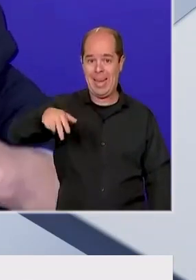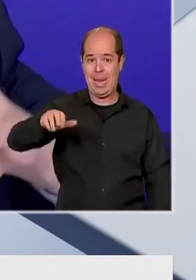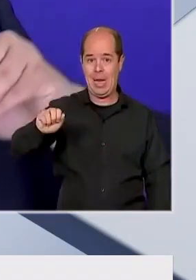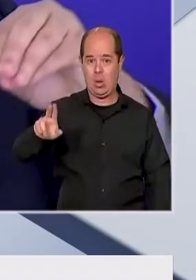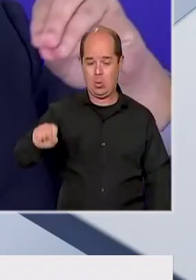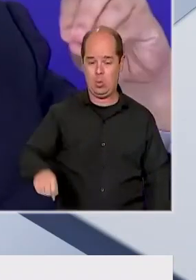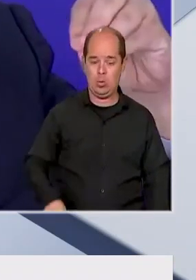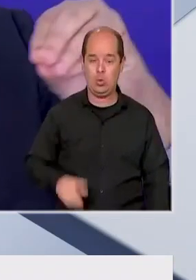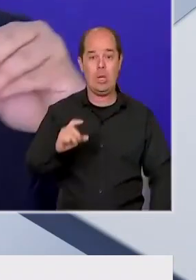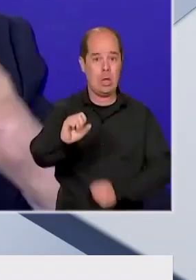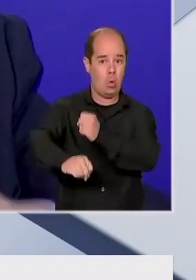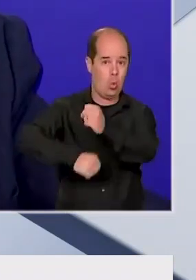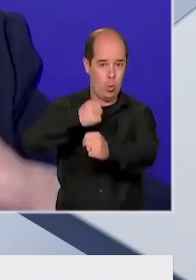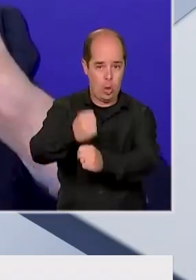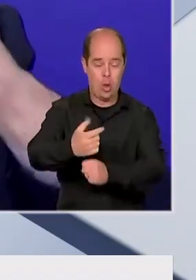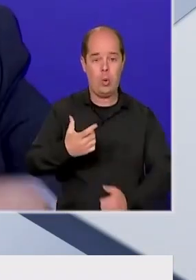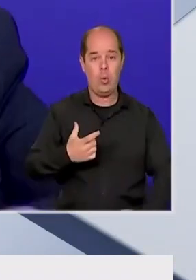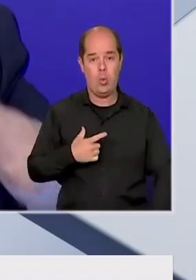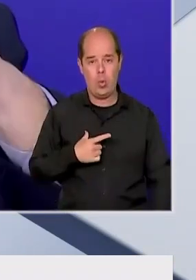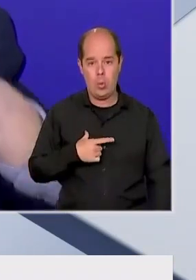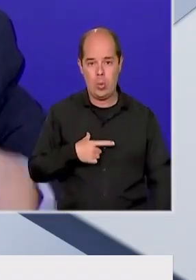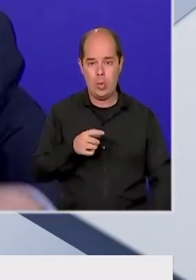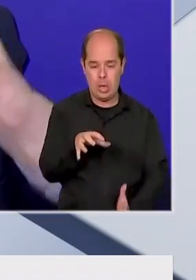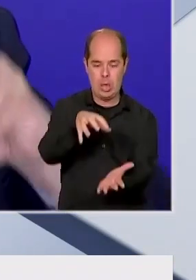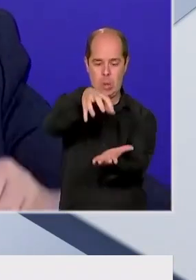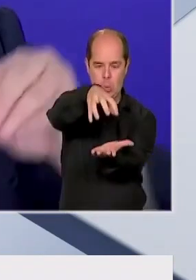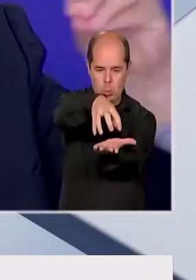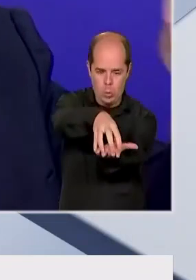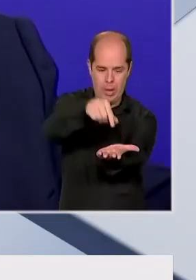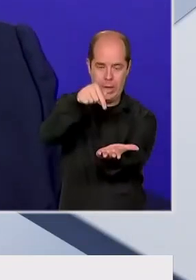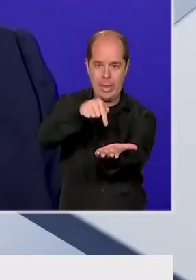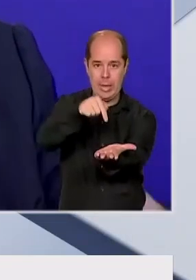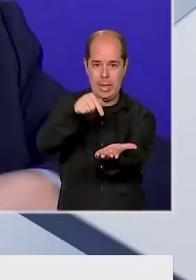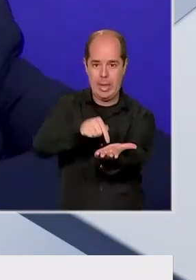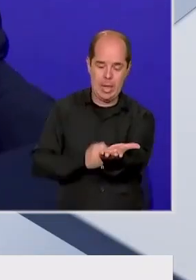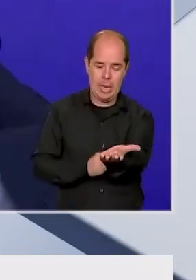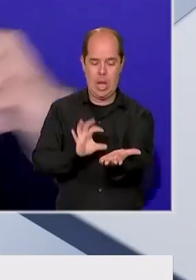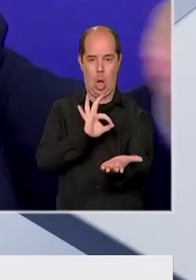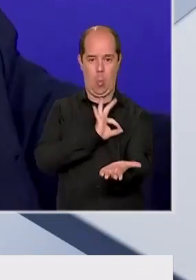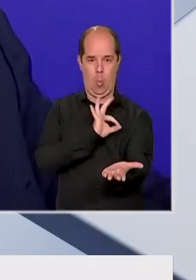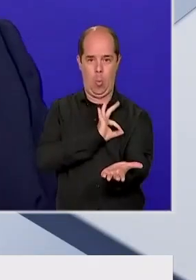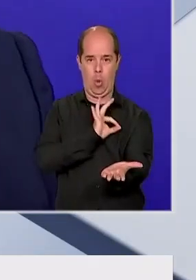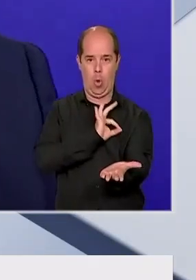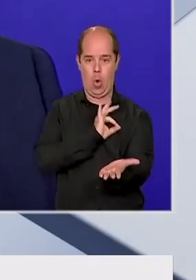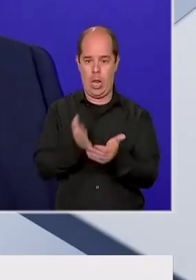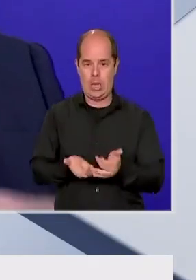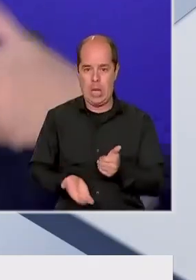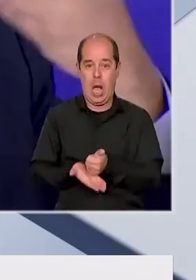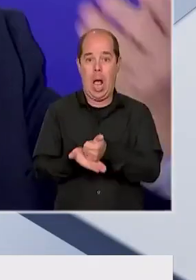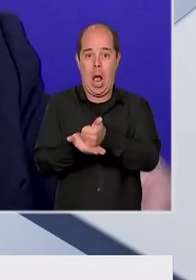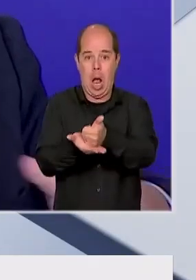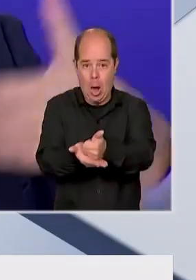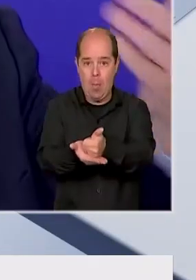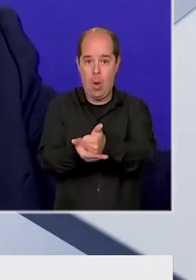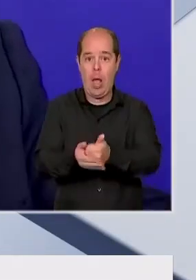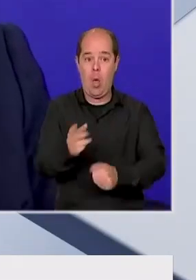eu acho que a política de estado não a glo mas haver uma política de estado de combate ao Crime Organizado Isso deve ser